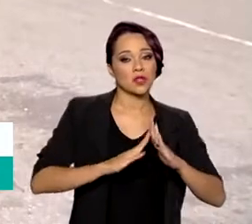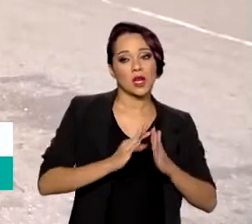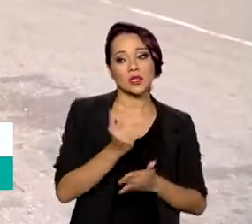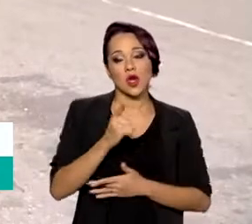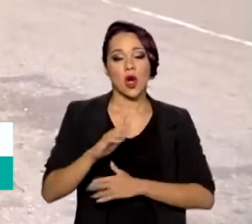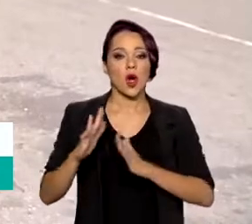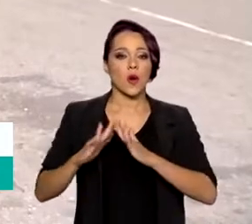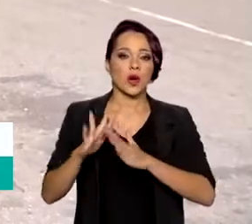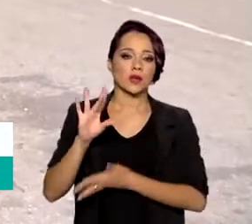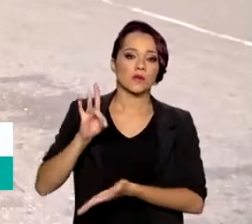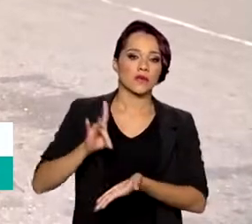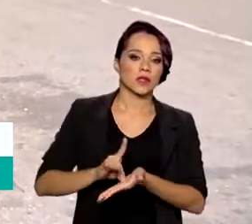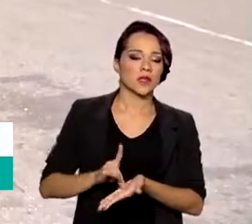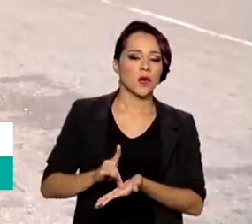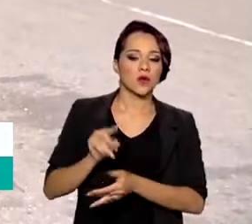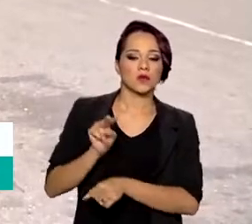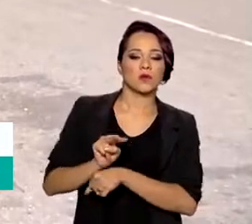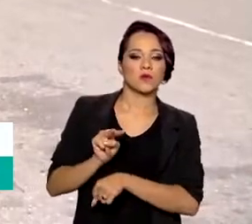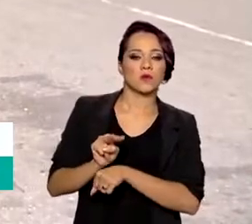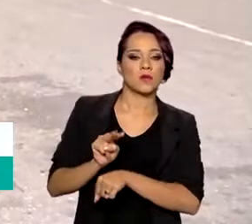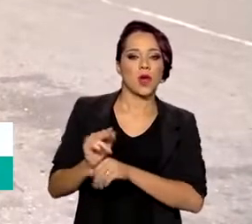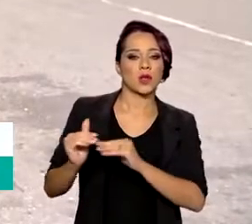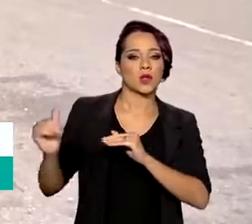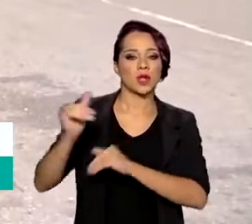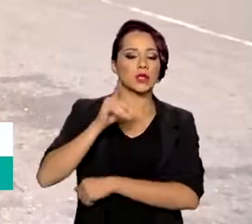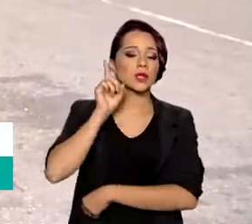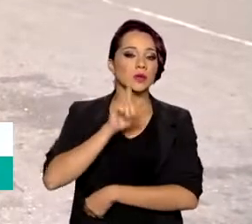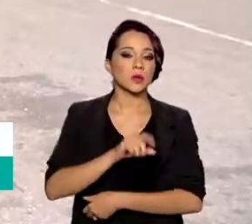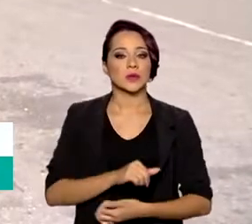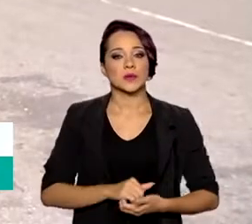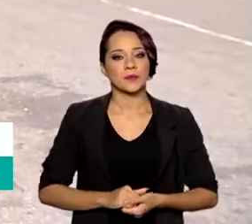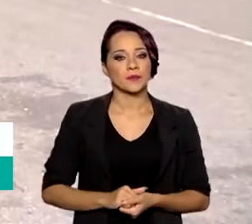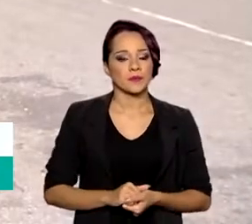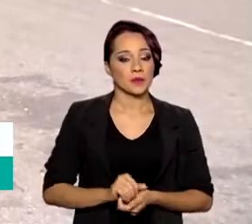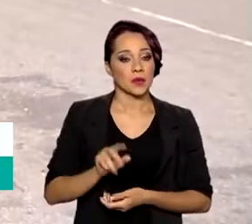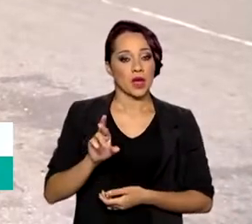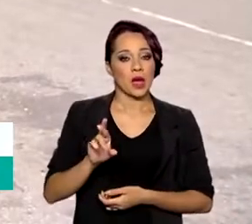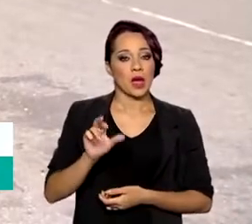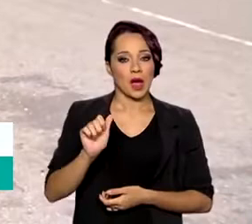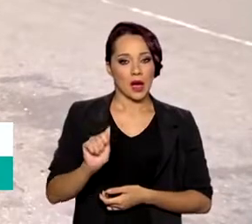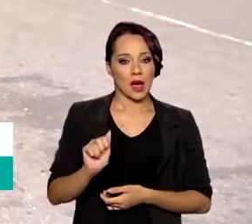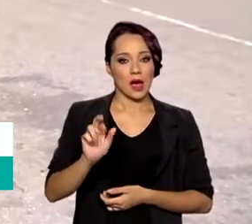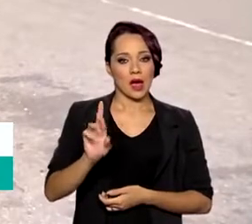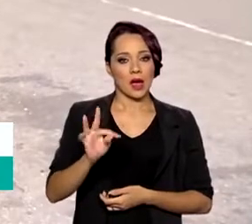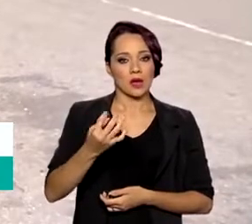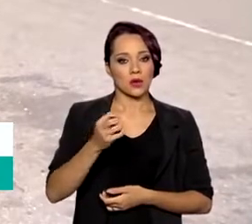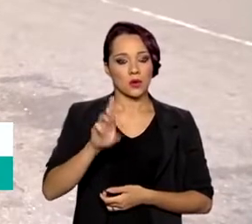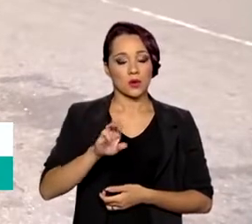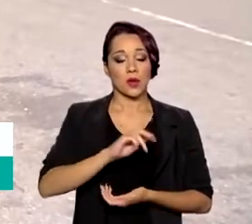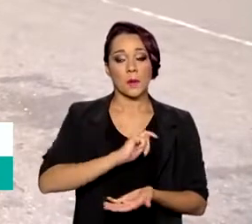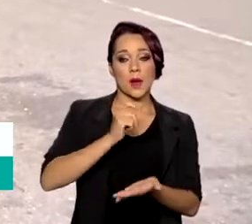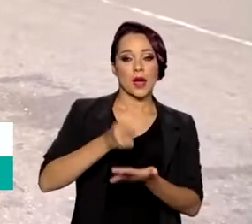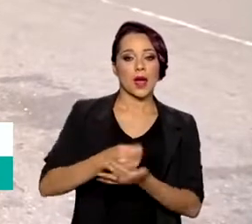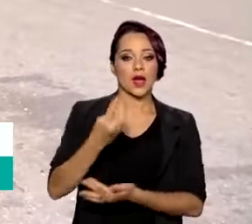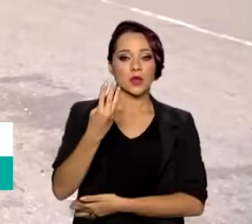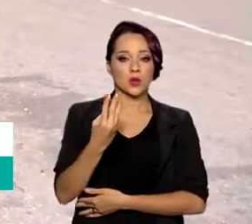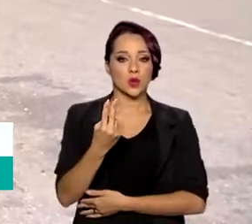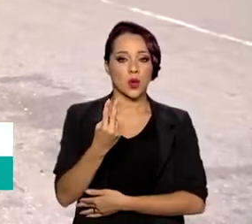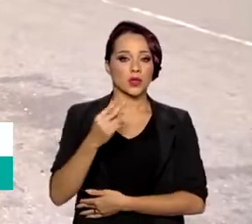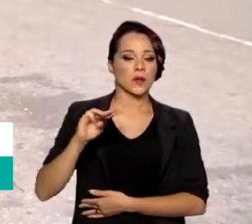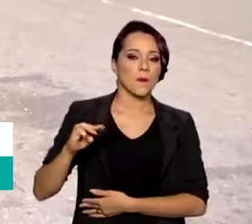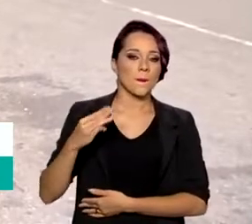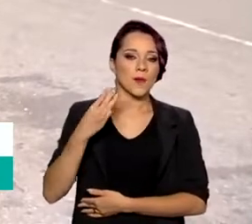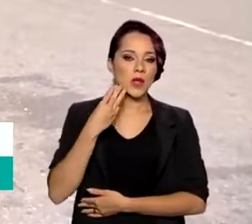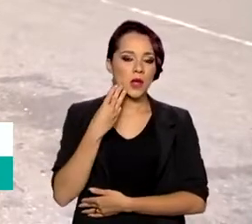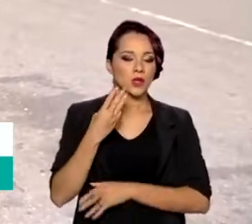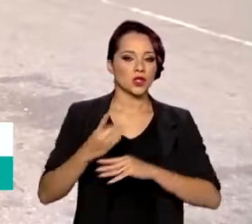uma residência oficial sob a supervisão de autoridades americanas. Rei Arthur também foi condenado a pagar US$ 2 milhões à